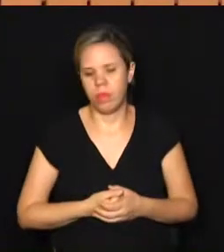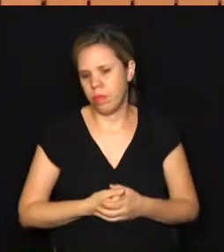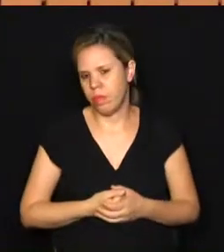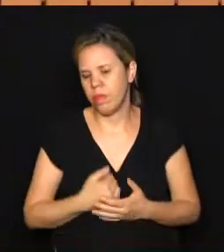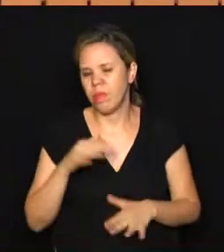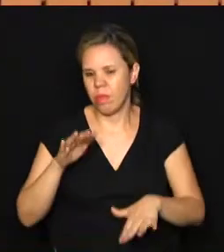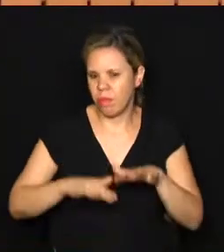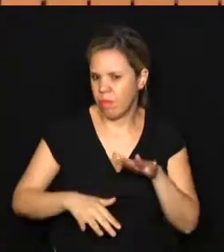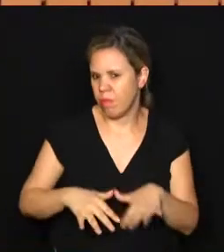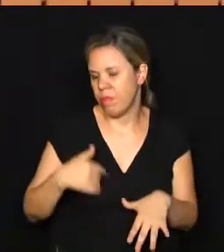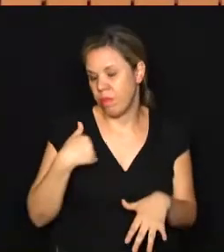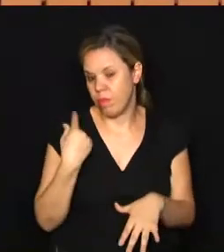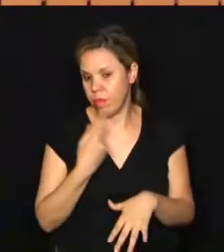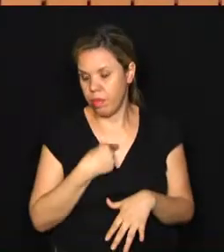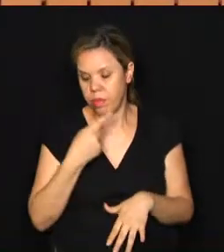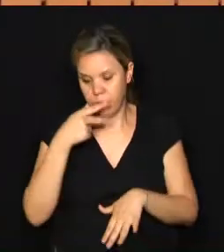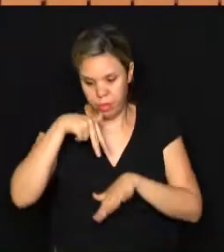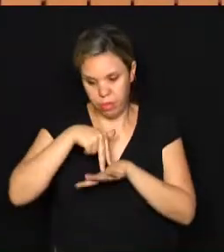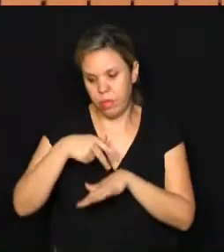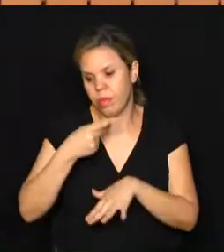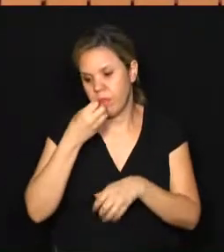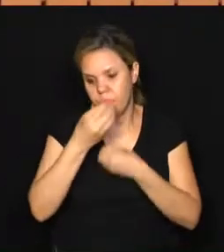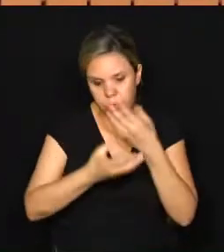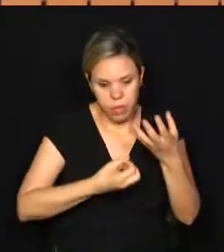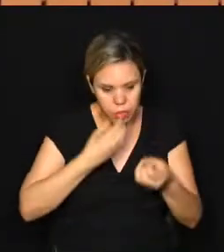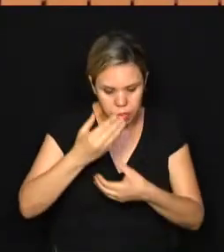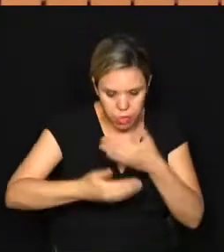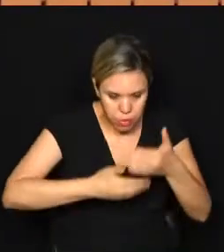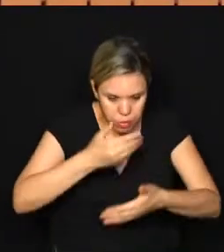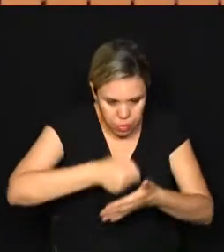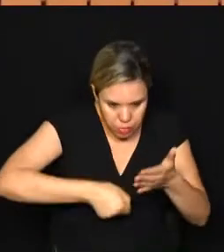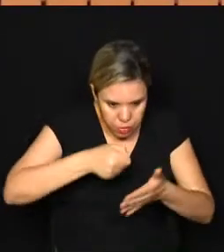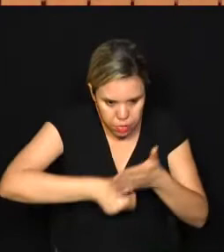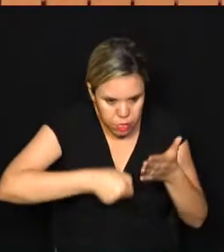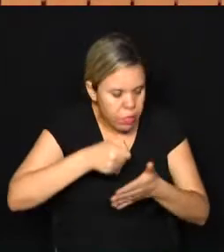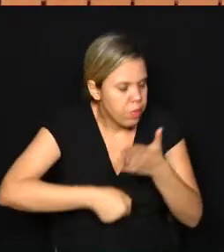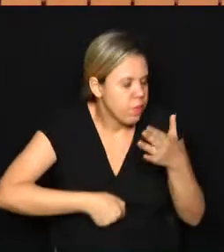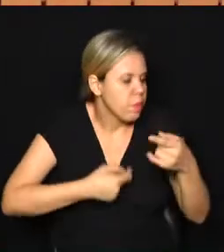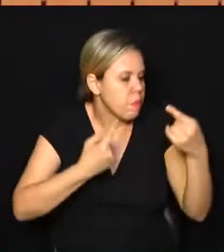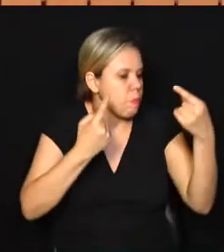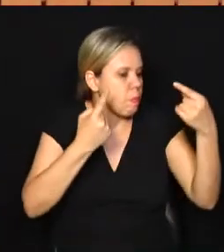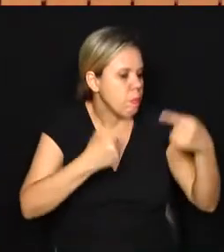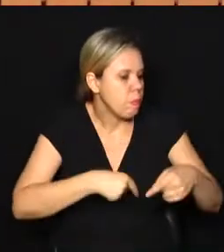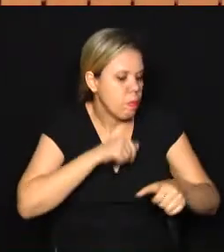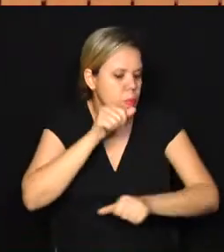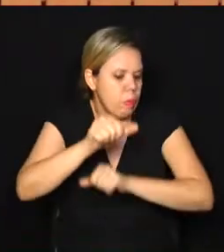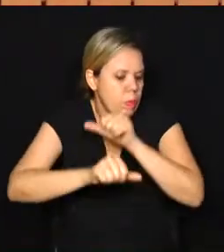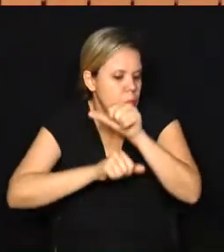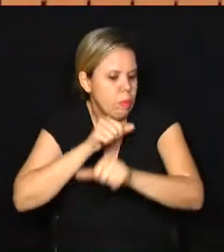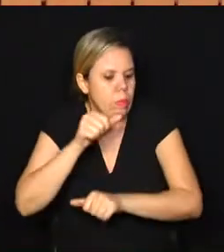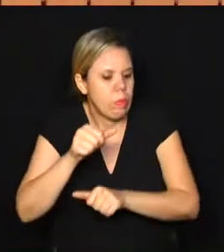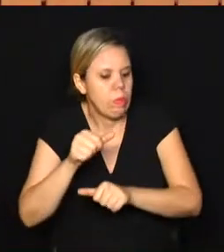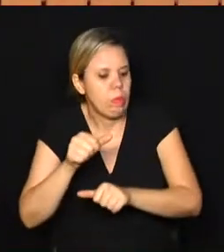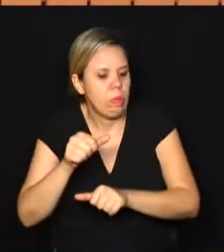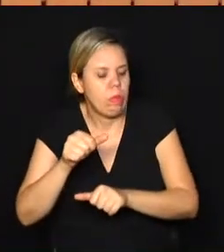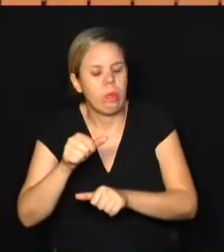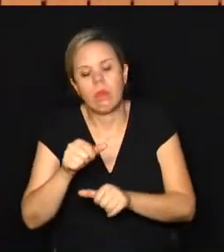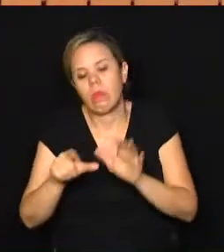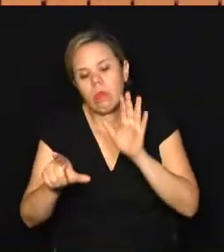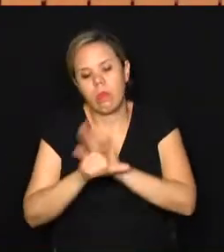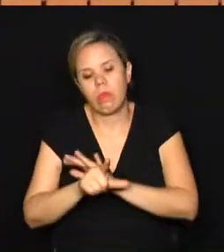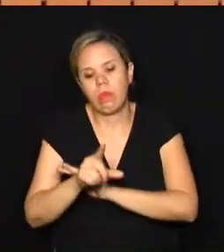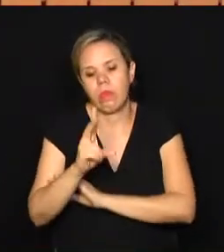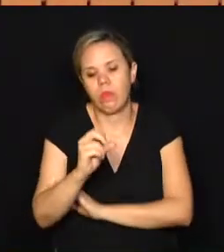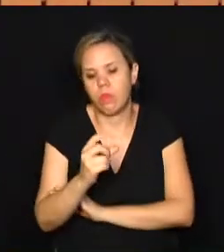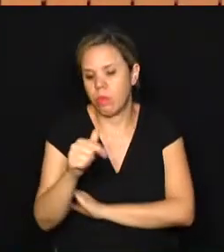vezes a gente fala que, né, nós estamos aí num processo de luta, lutamos contra a alteração da lei em 2017, estamos